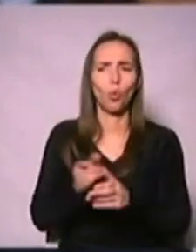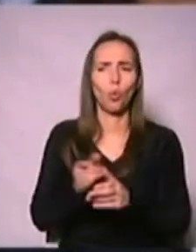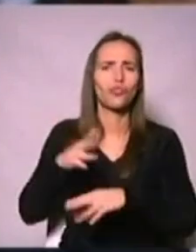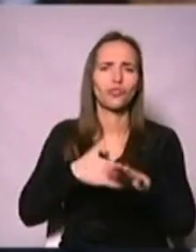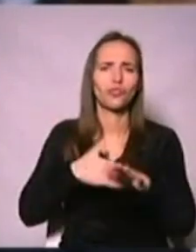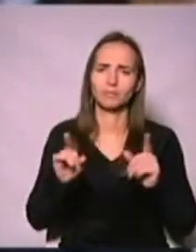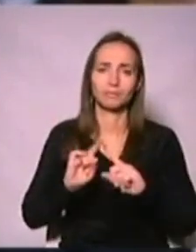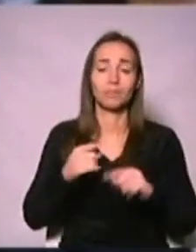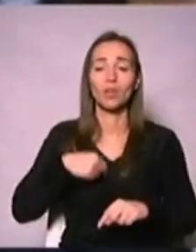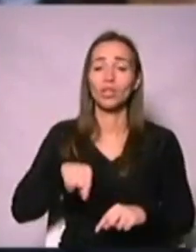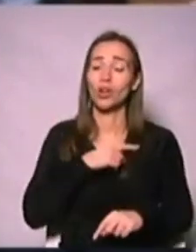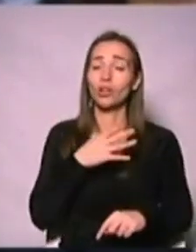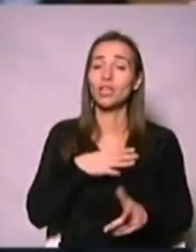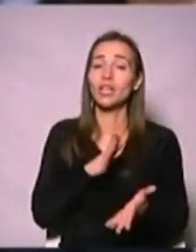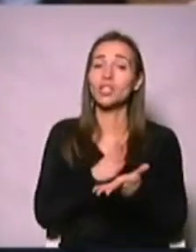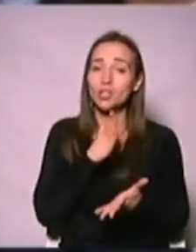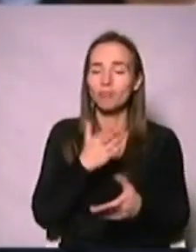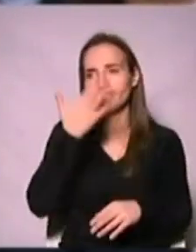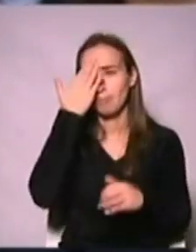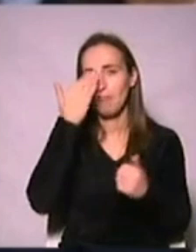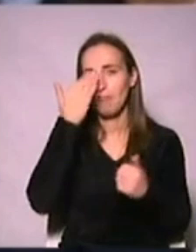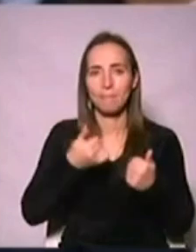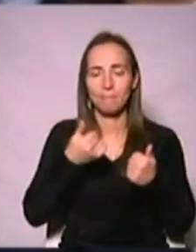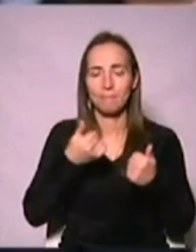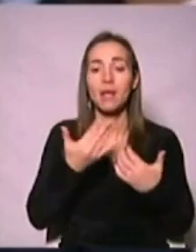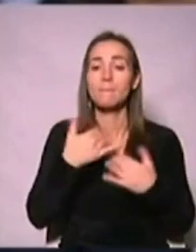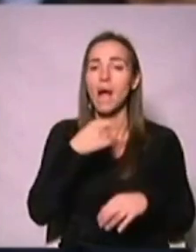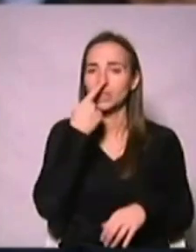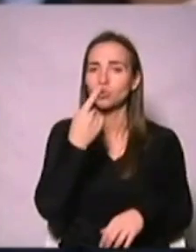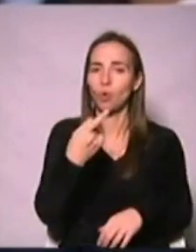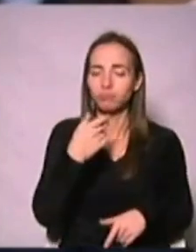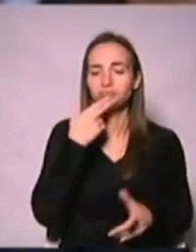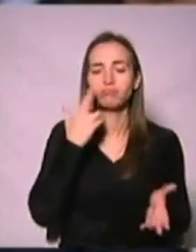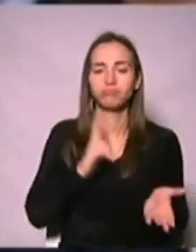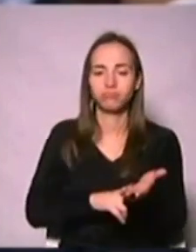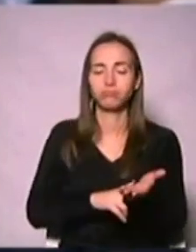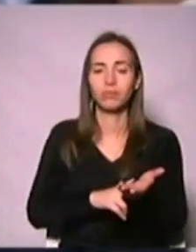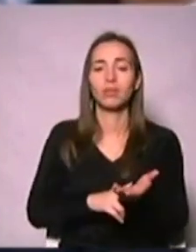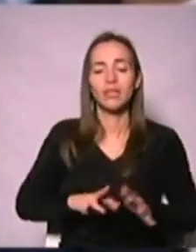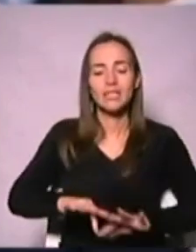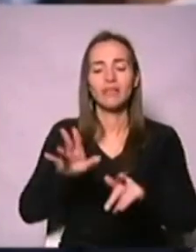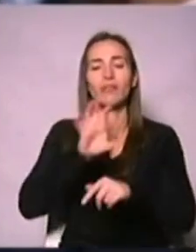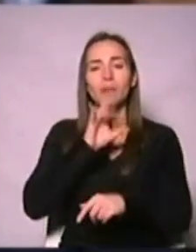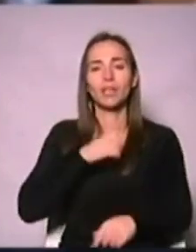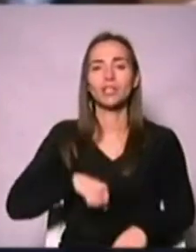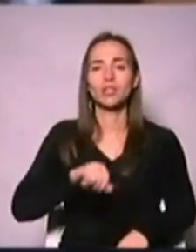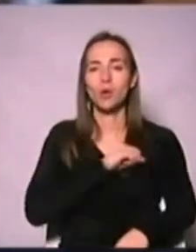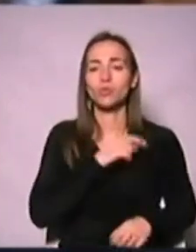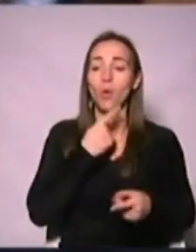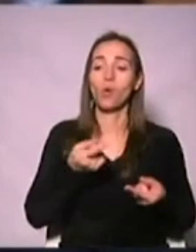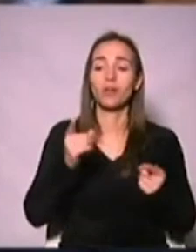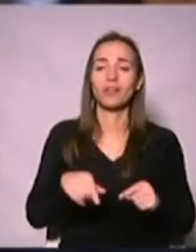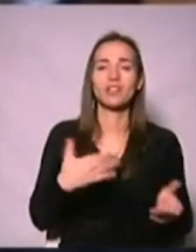outros fizeram temos apenas de forma sensata mas corajosa e realista desenvolver o nosso país e